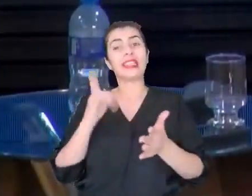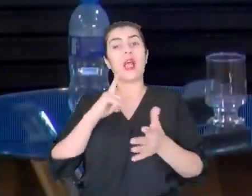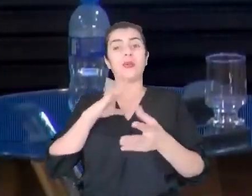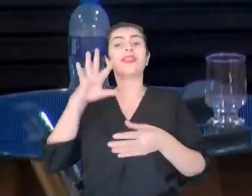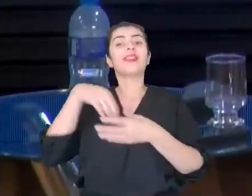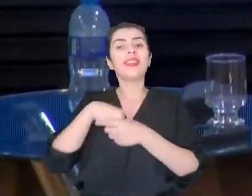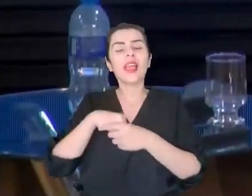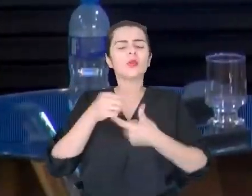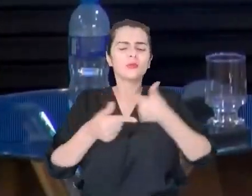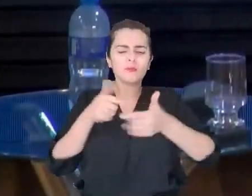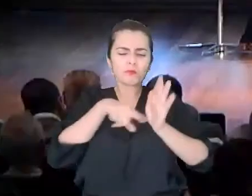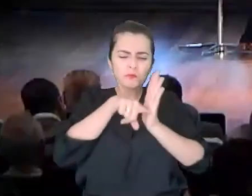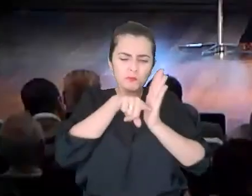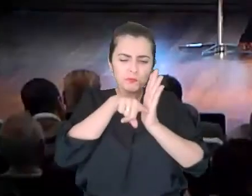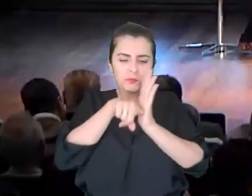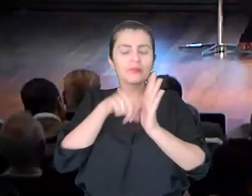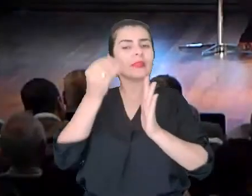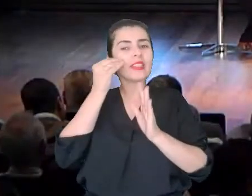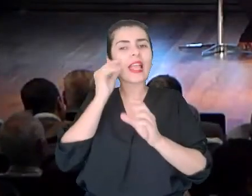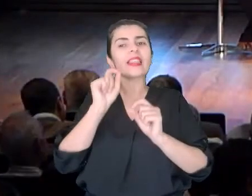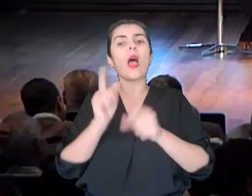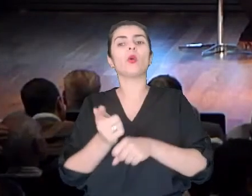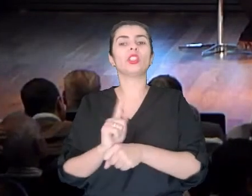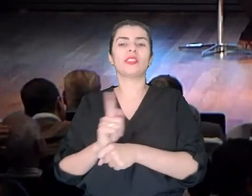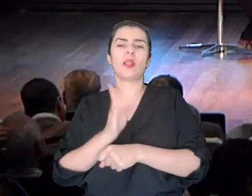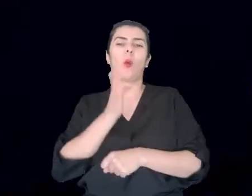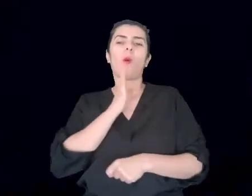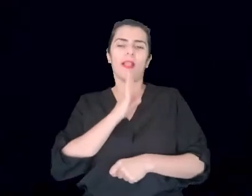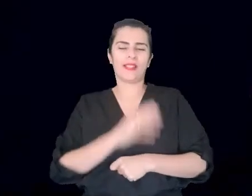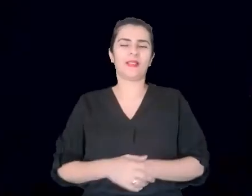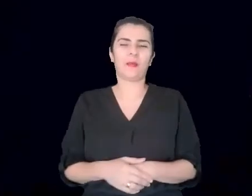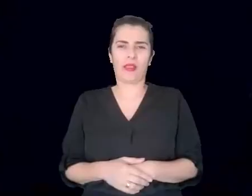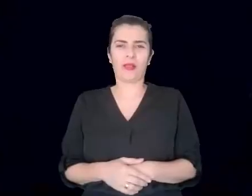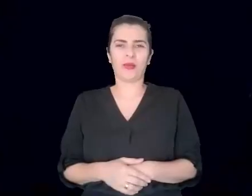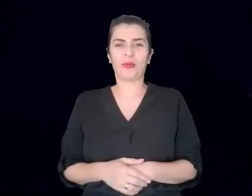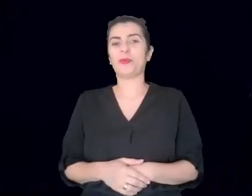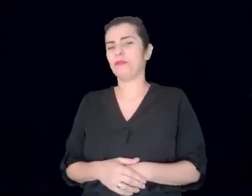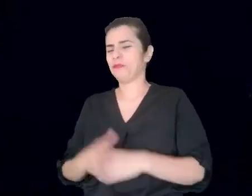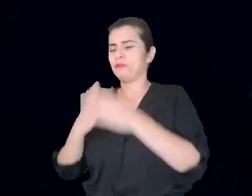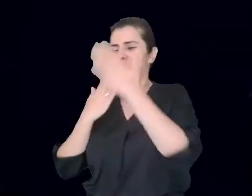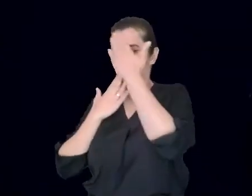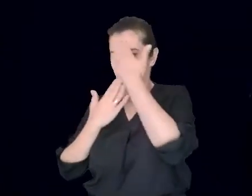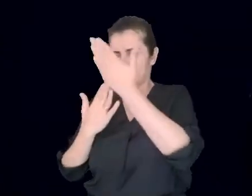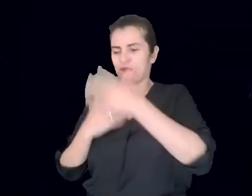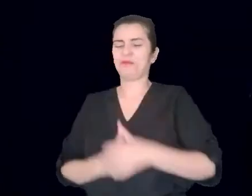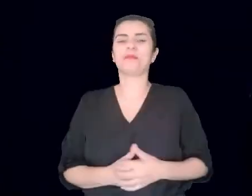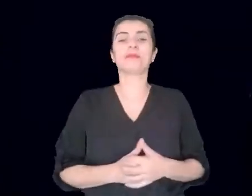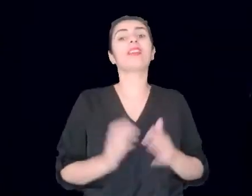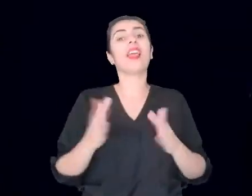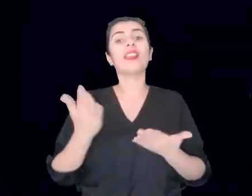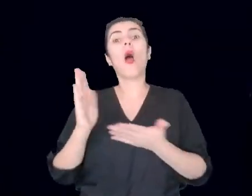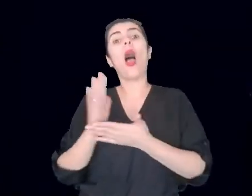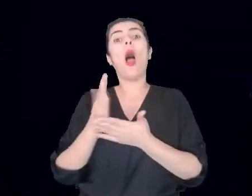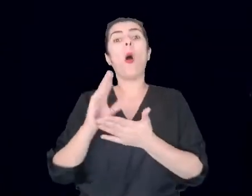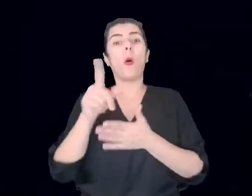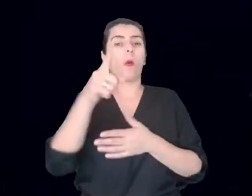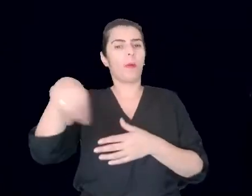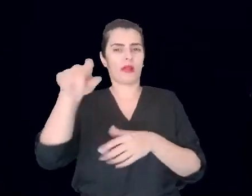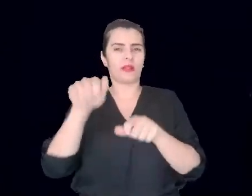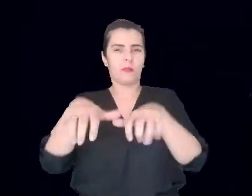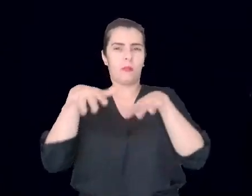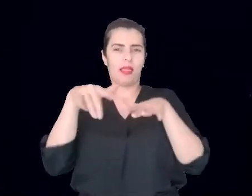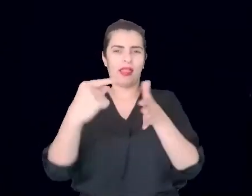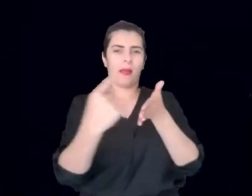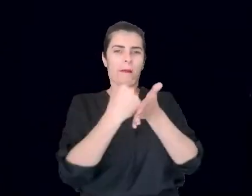está tratando. Obrigada. Vamos para algumas perguntas aqui da plateia. Tem uma aqui que